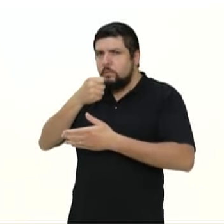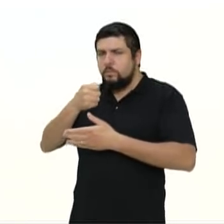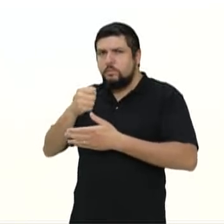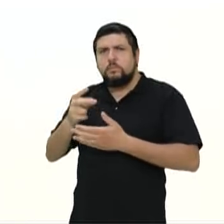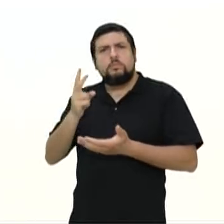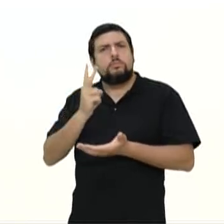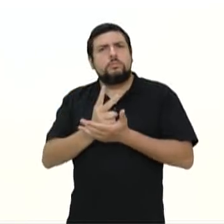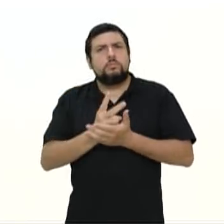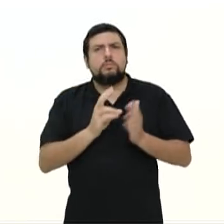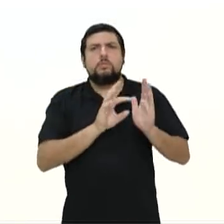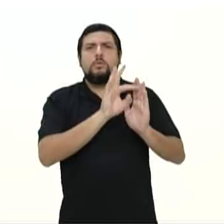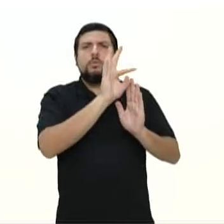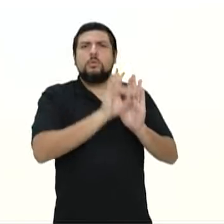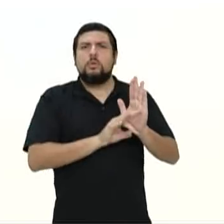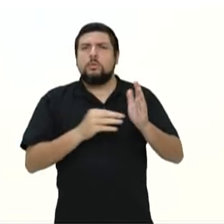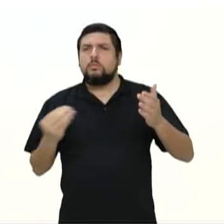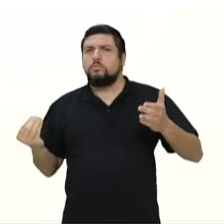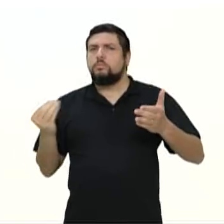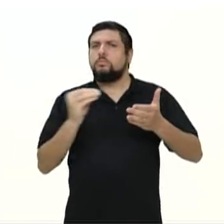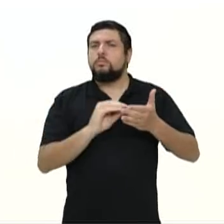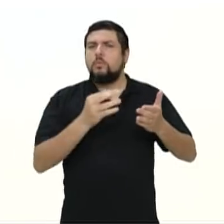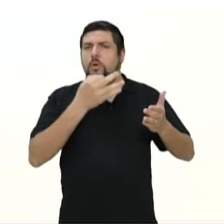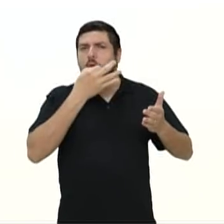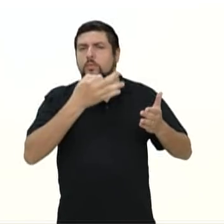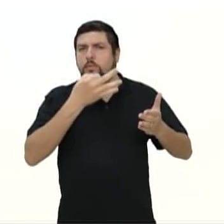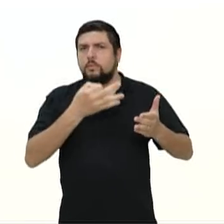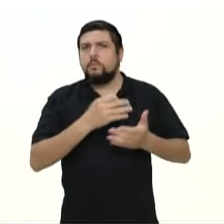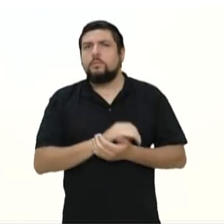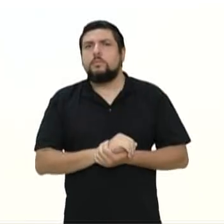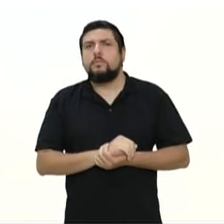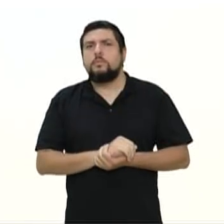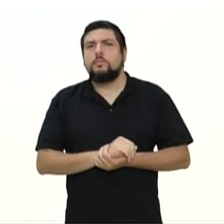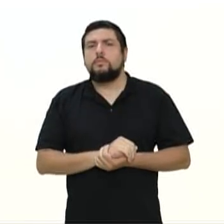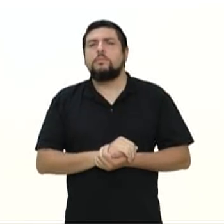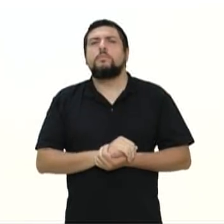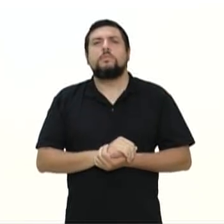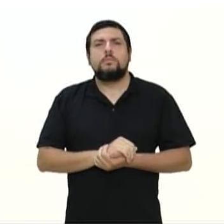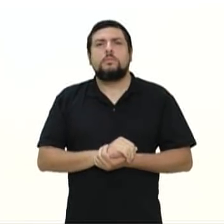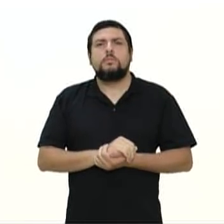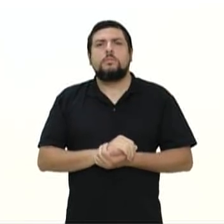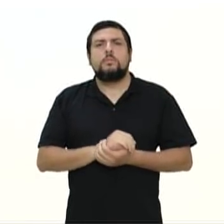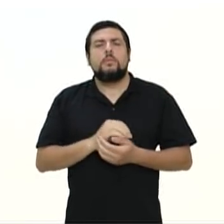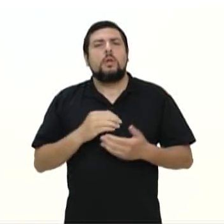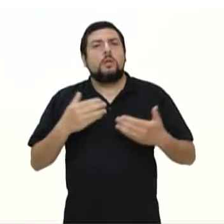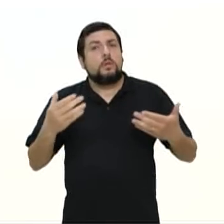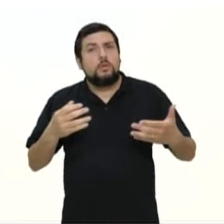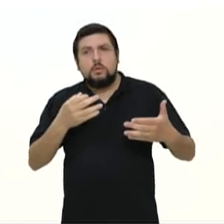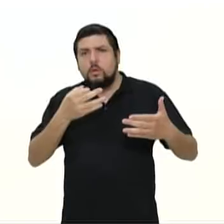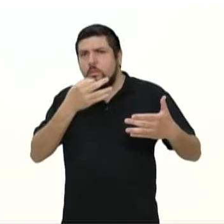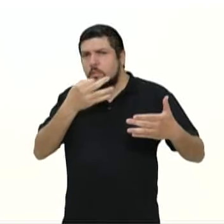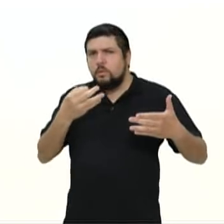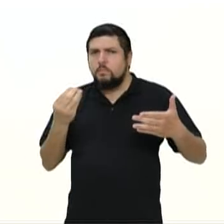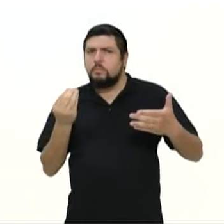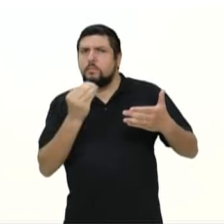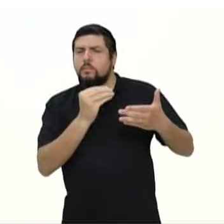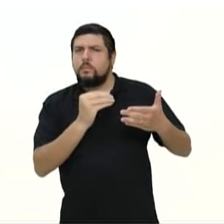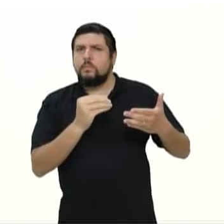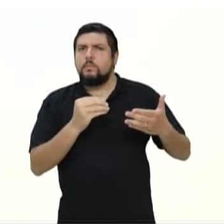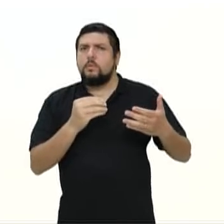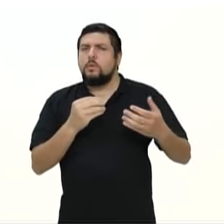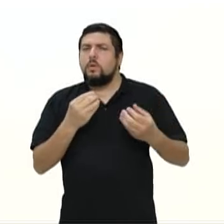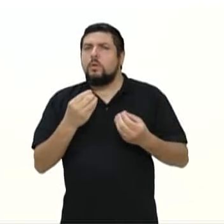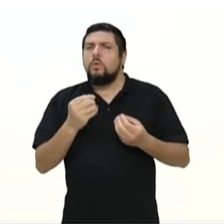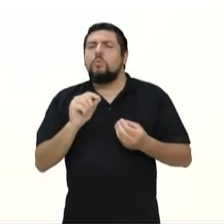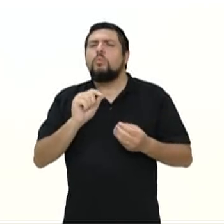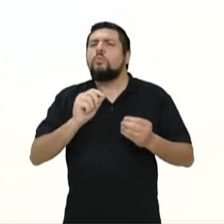relatados, como feito na reportagem. Como base nisso, o que é possível concluir, né? Então, aqui eu tenho duas